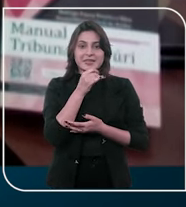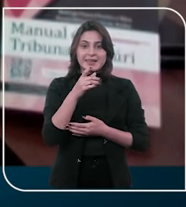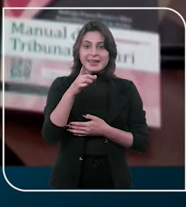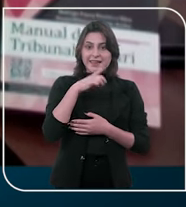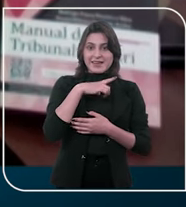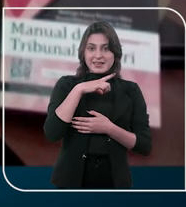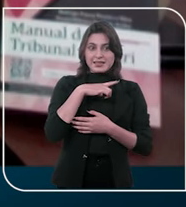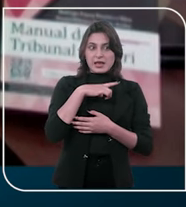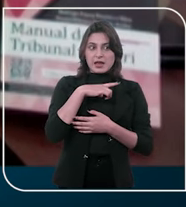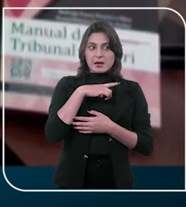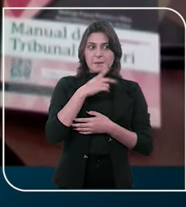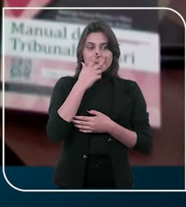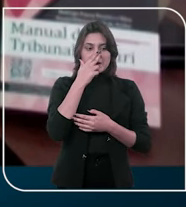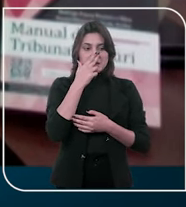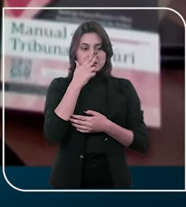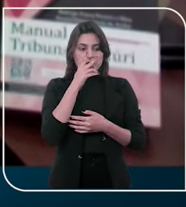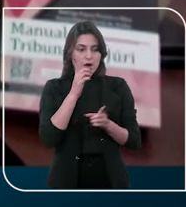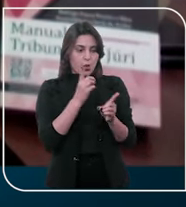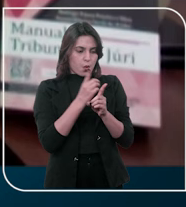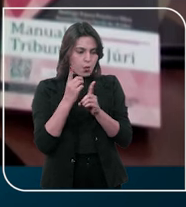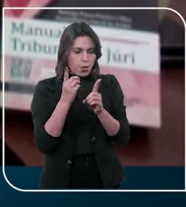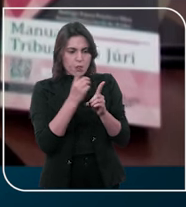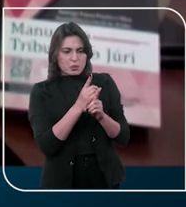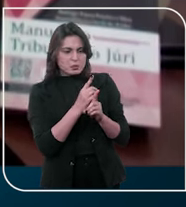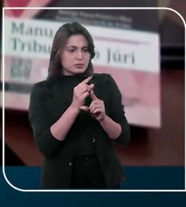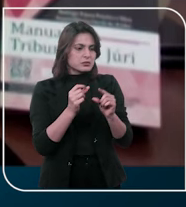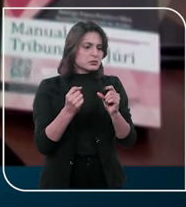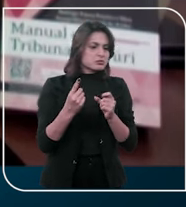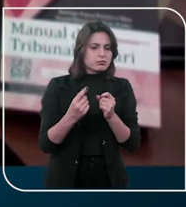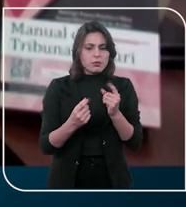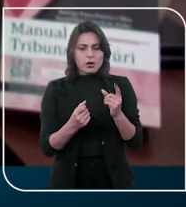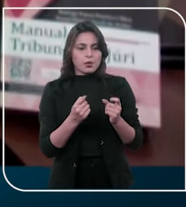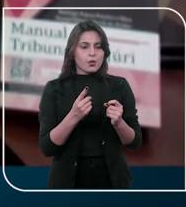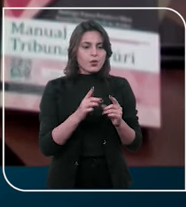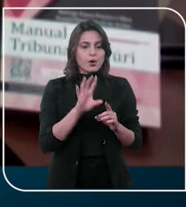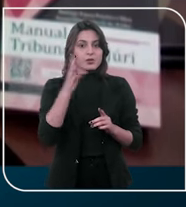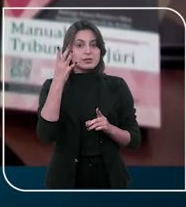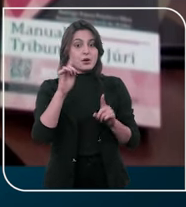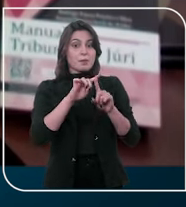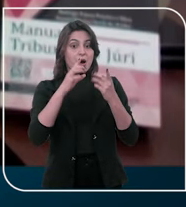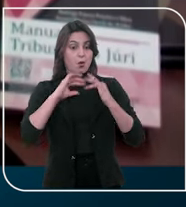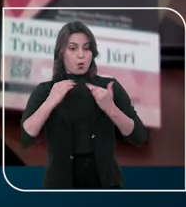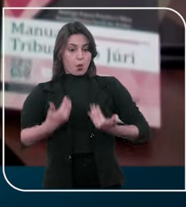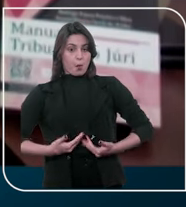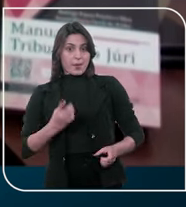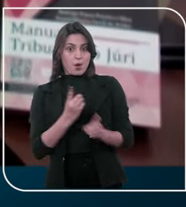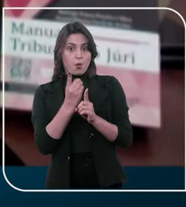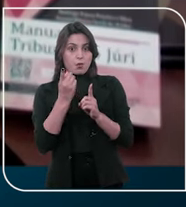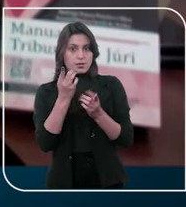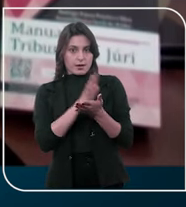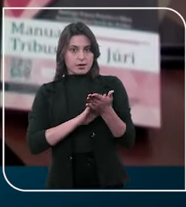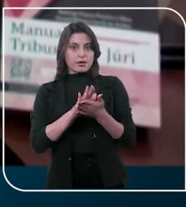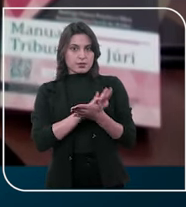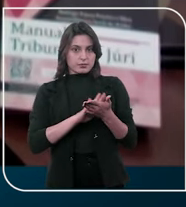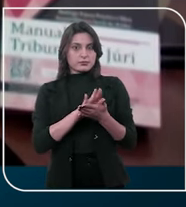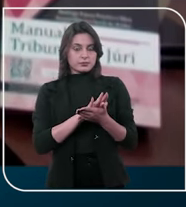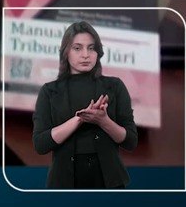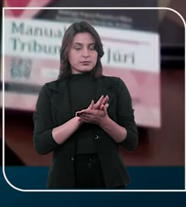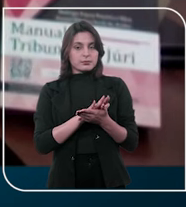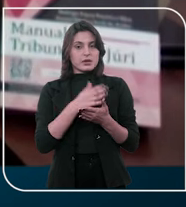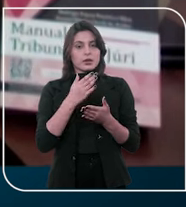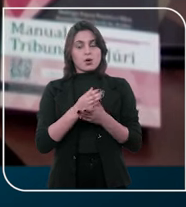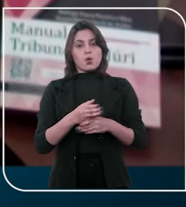o corpo propriamente dito não foi encontrado, isso pode ser suprido pelo Código de Processo Penal,